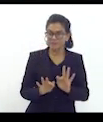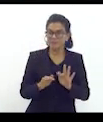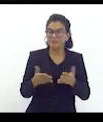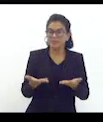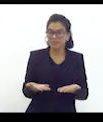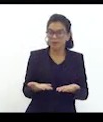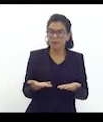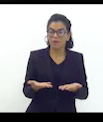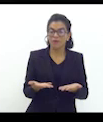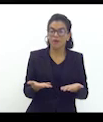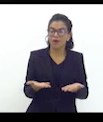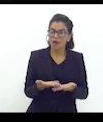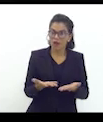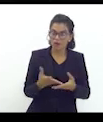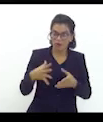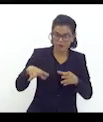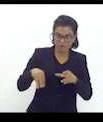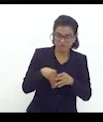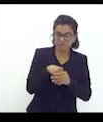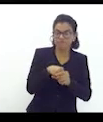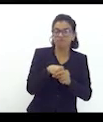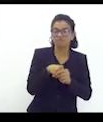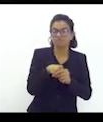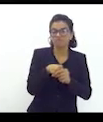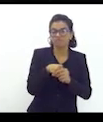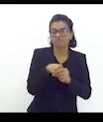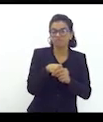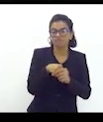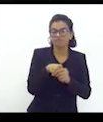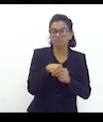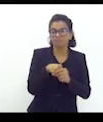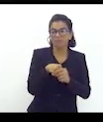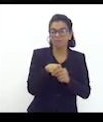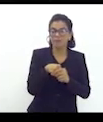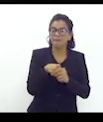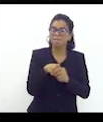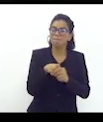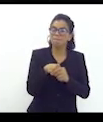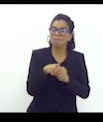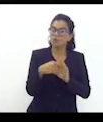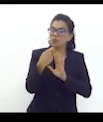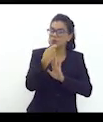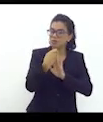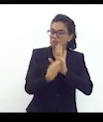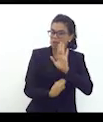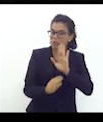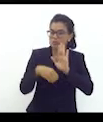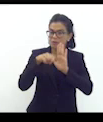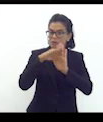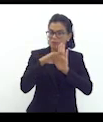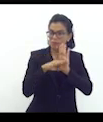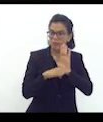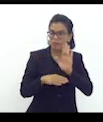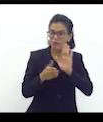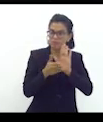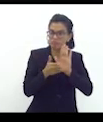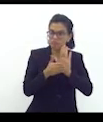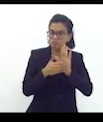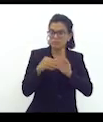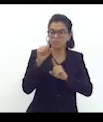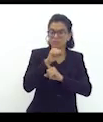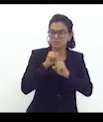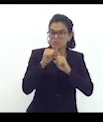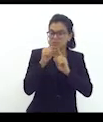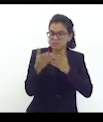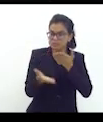passa a integrar o corpo de proposta da assistência social,